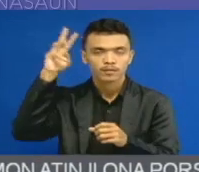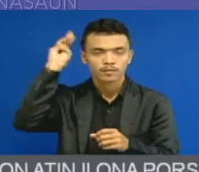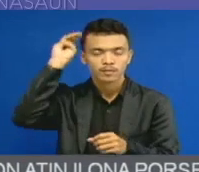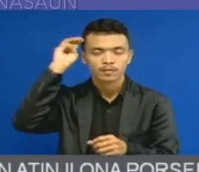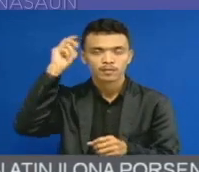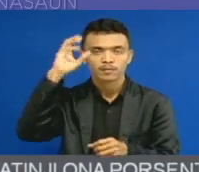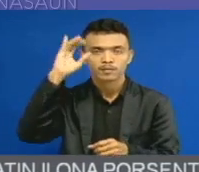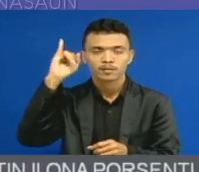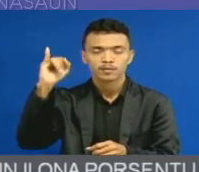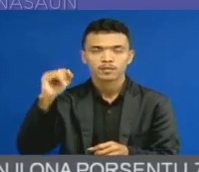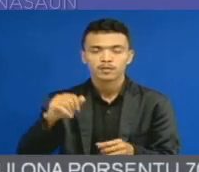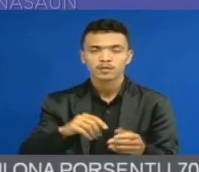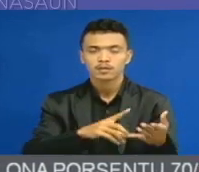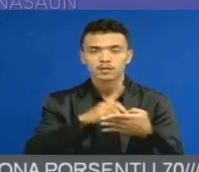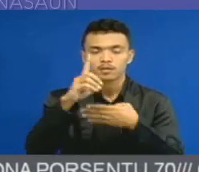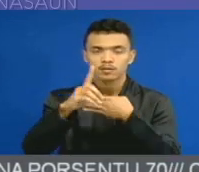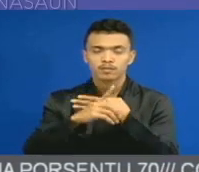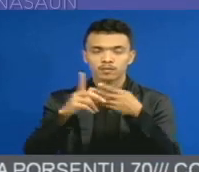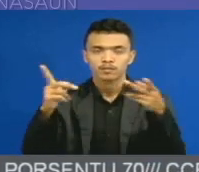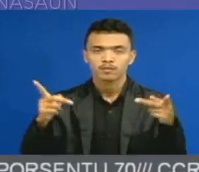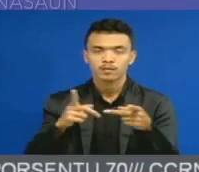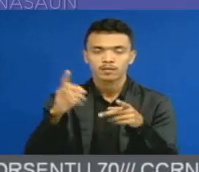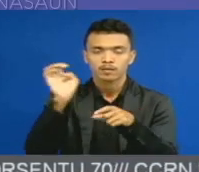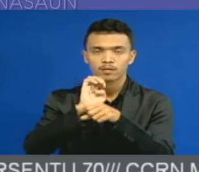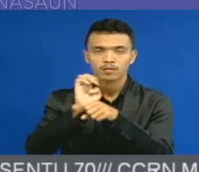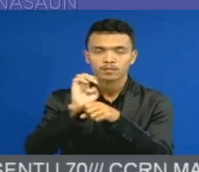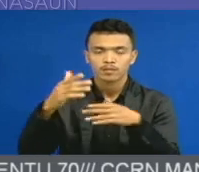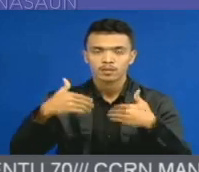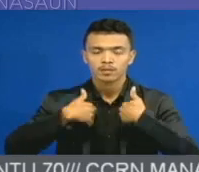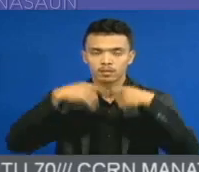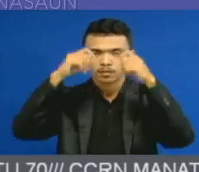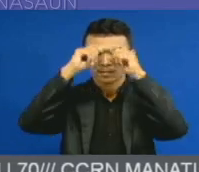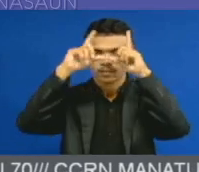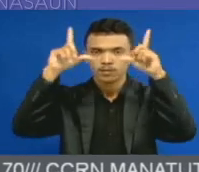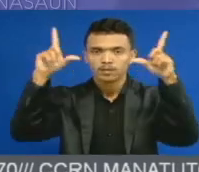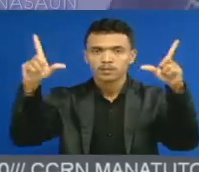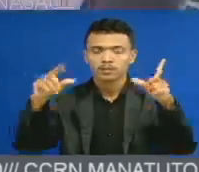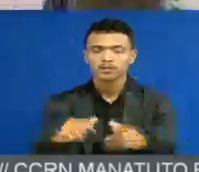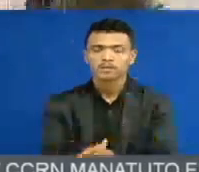Vice-ministru Comércio e Indústria se desenvolve setor economia e Timor-Leste.